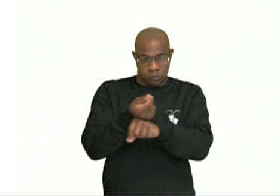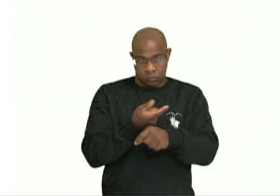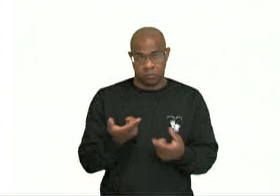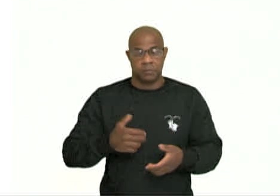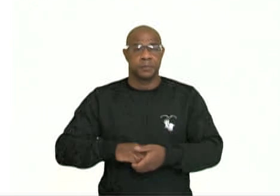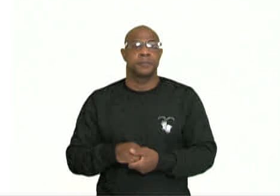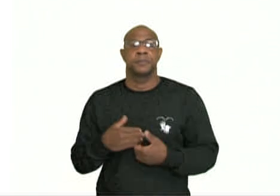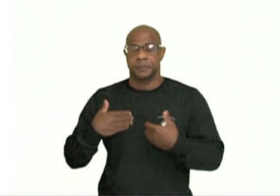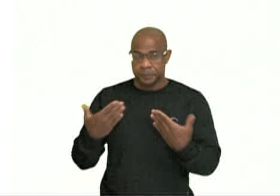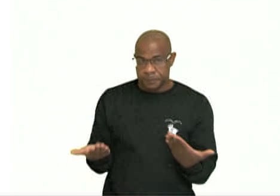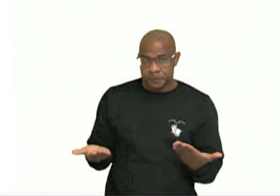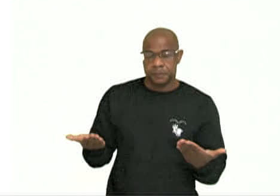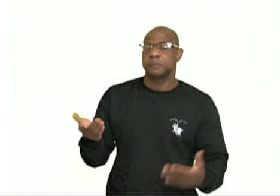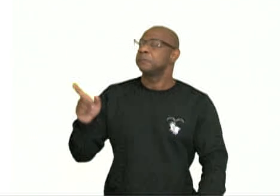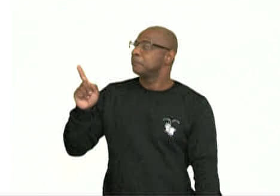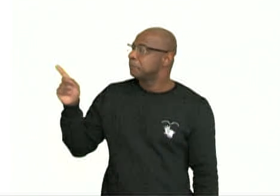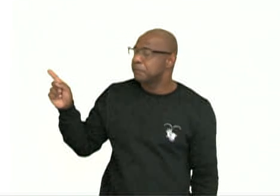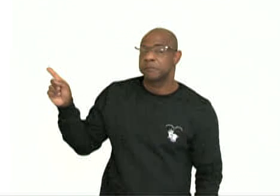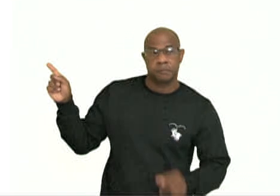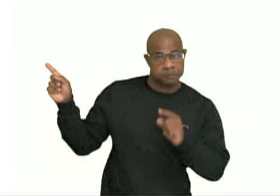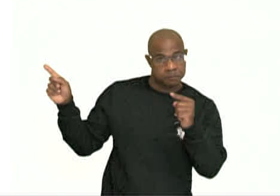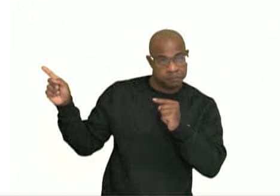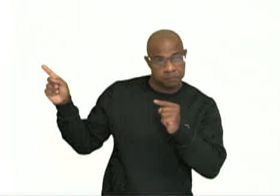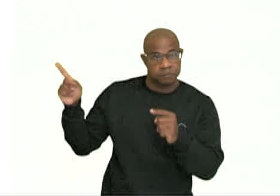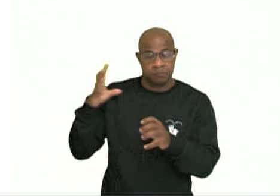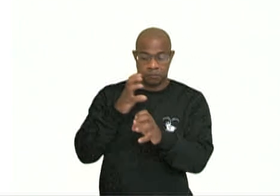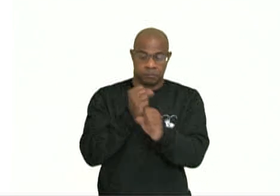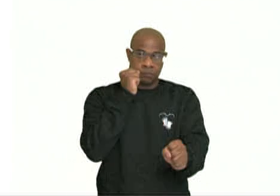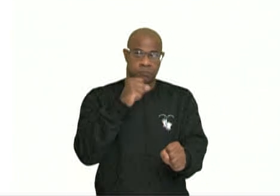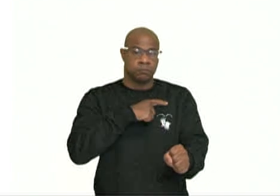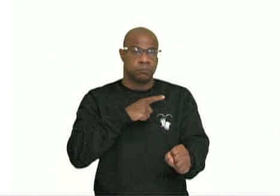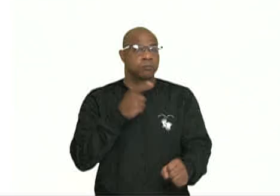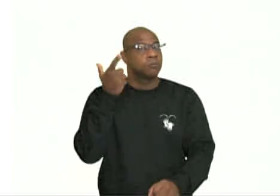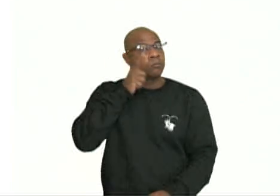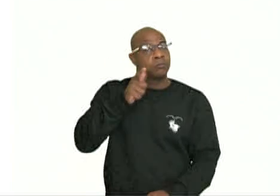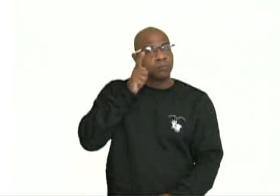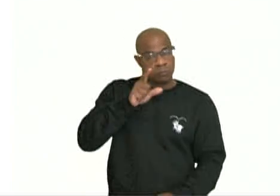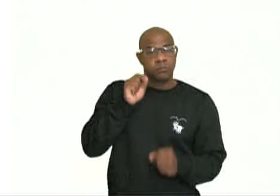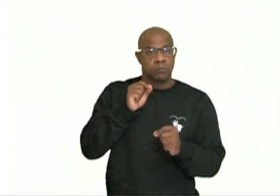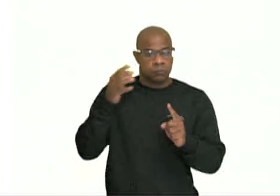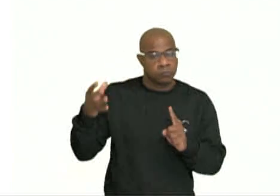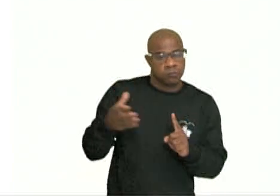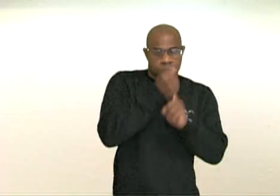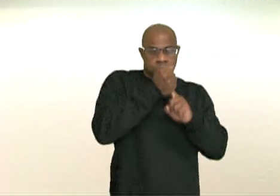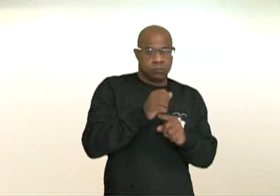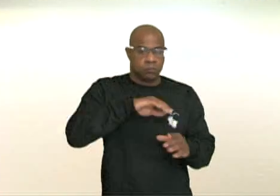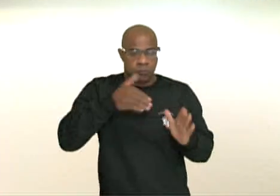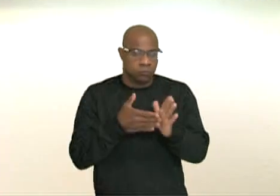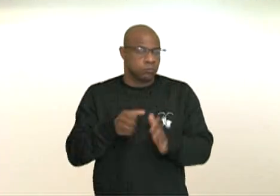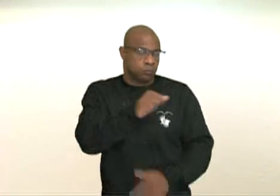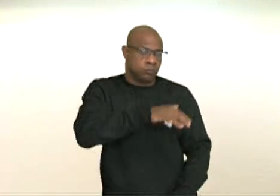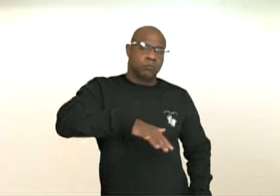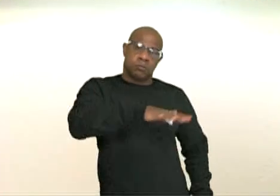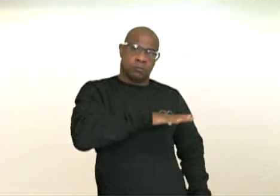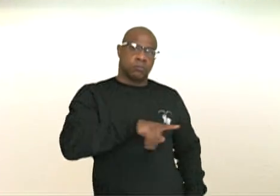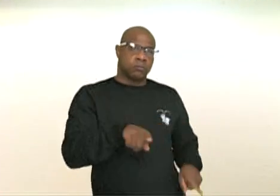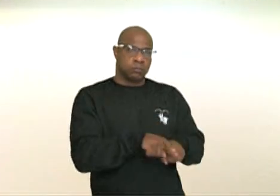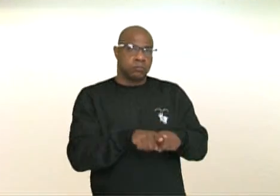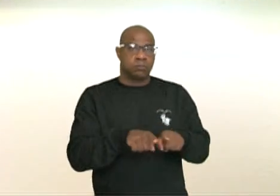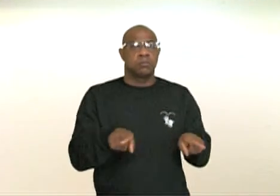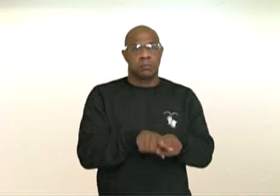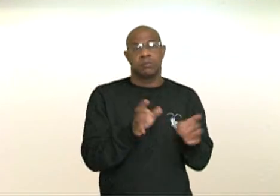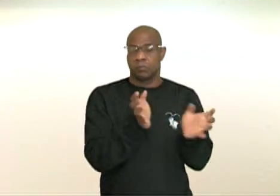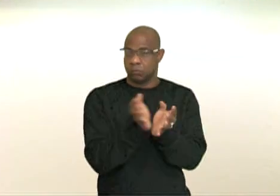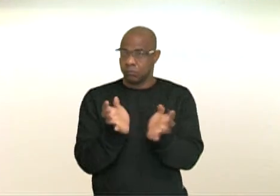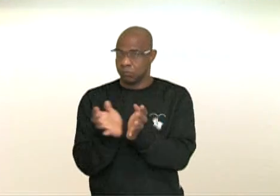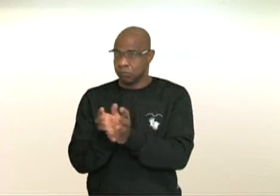Então, os lucros do capitalista é que conseguem fazer essa dominação de toda a sociedade, de todas as outras classes